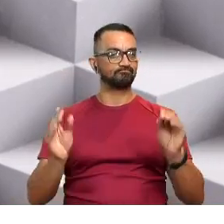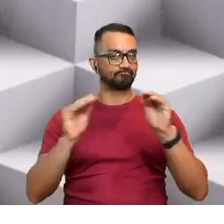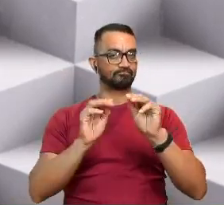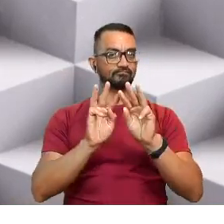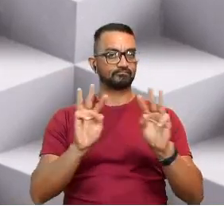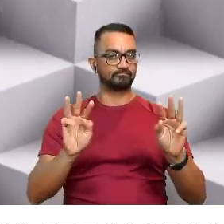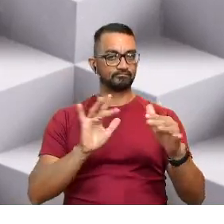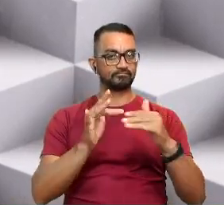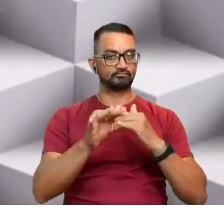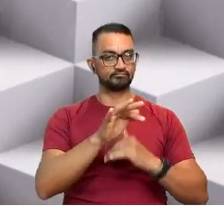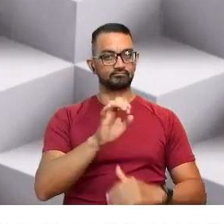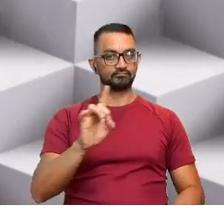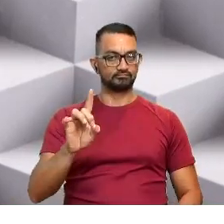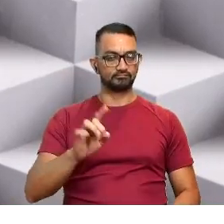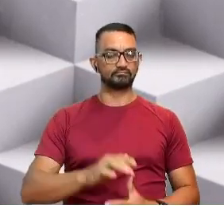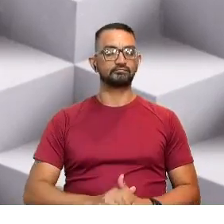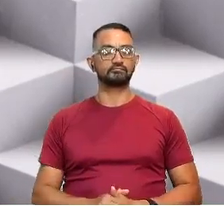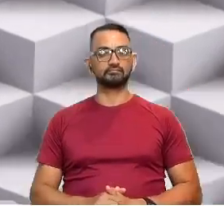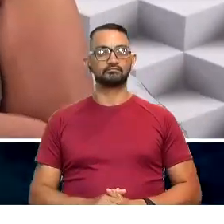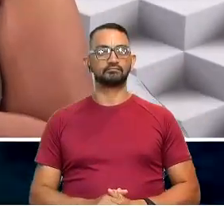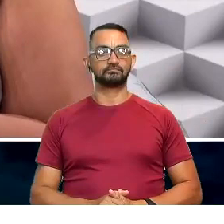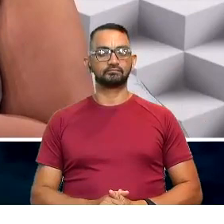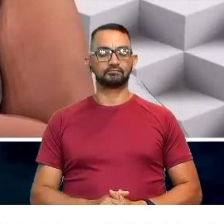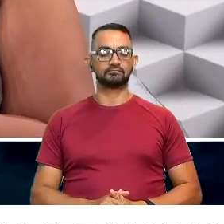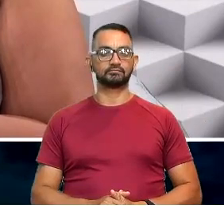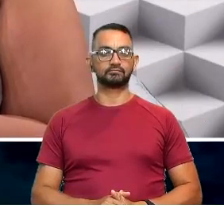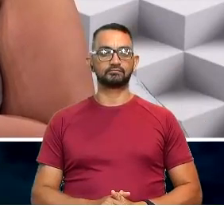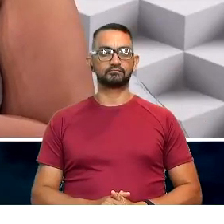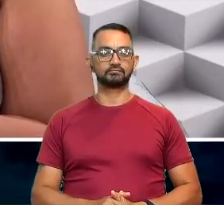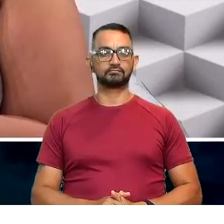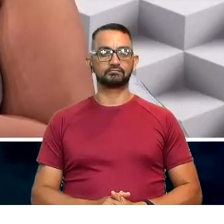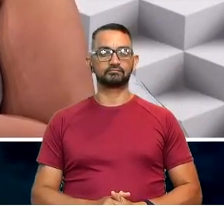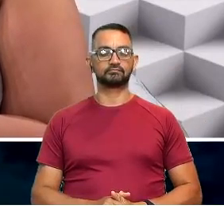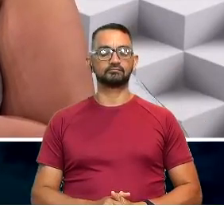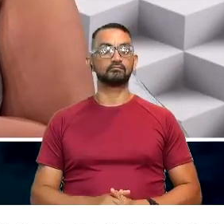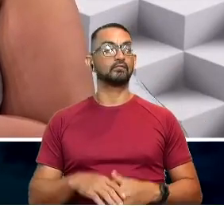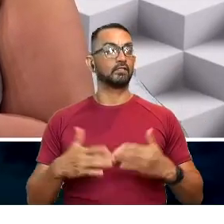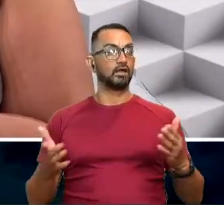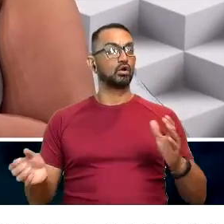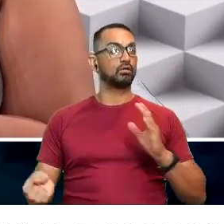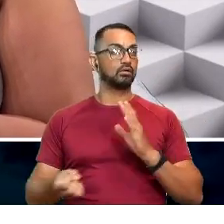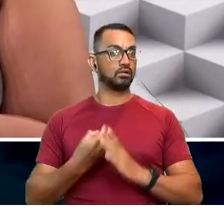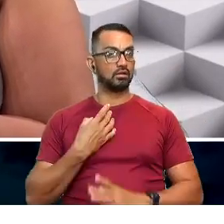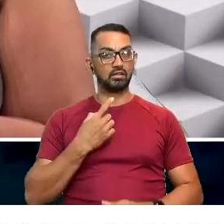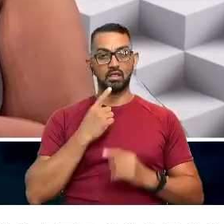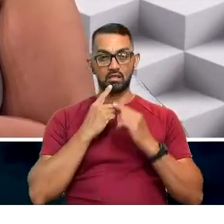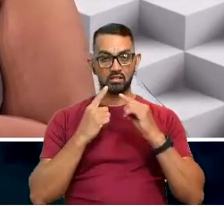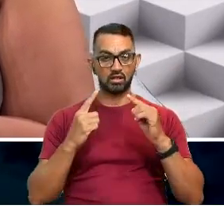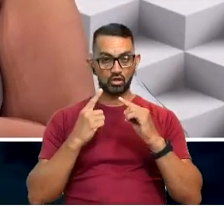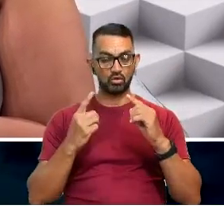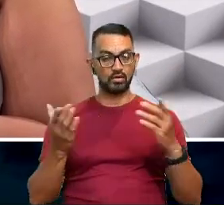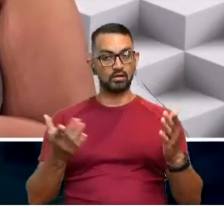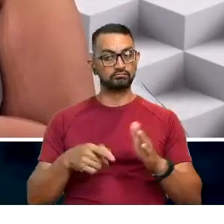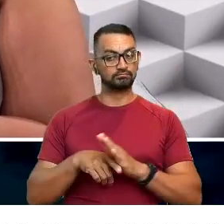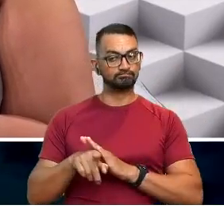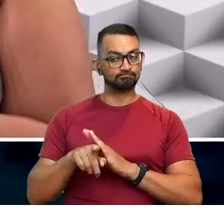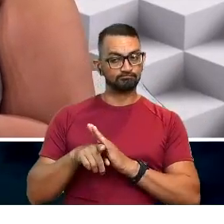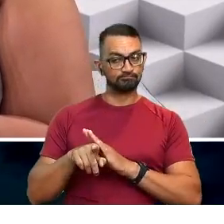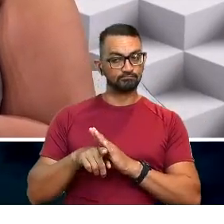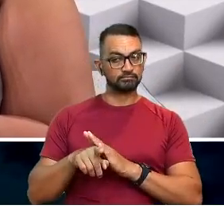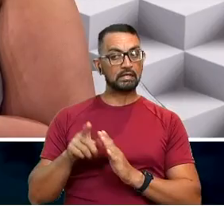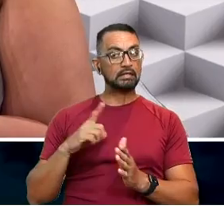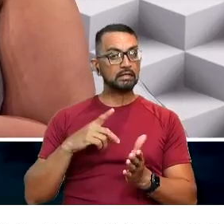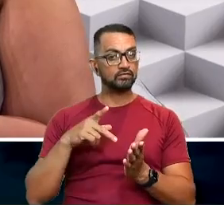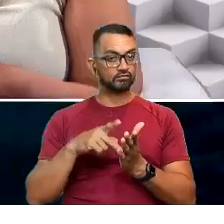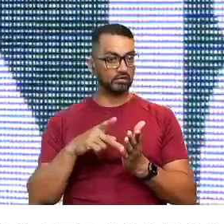também estão na íntegra no bom e no nosso site e recebe a denúncia vamos o que